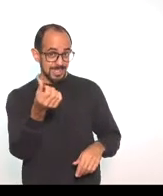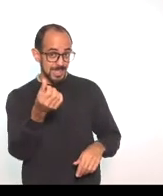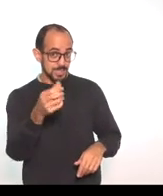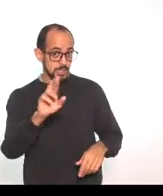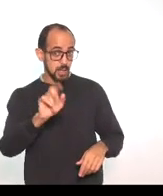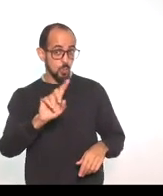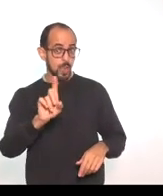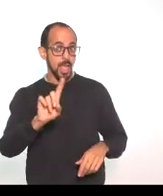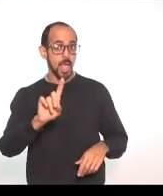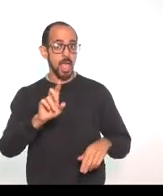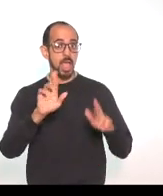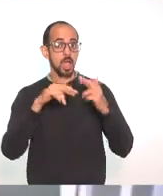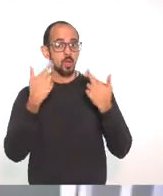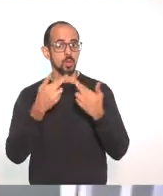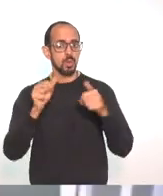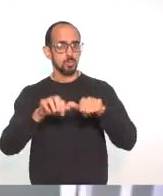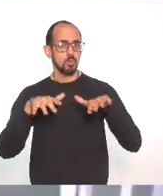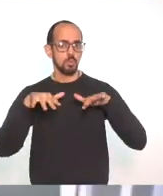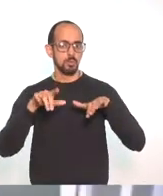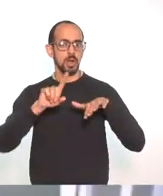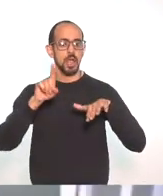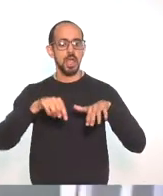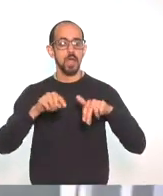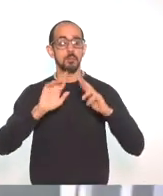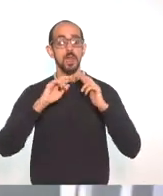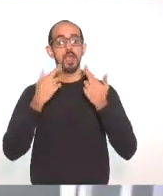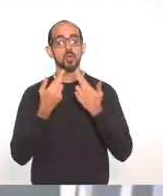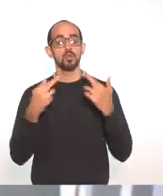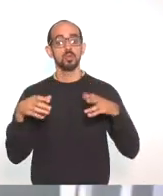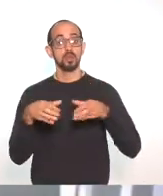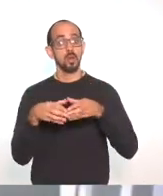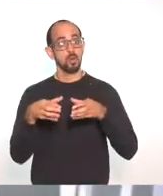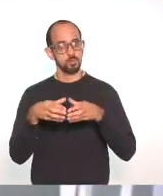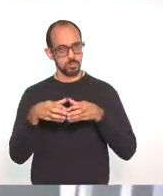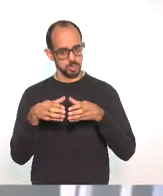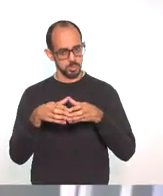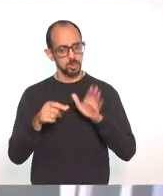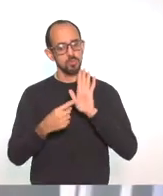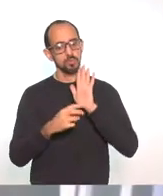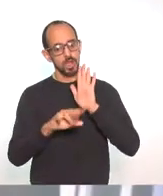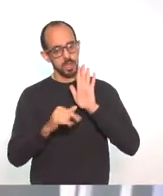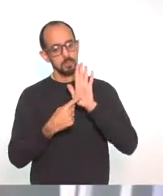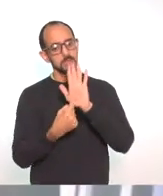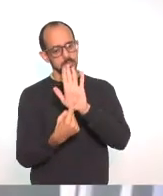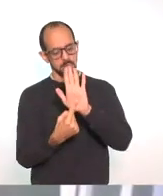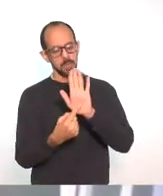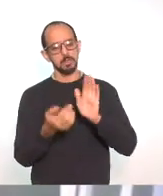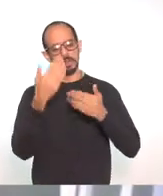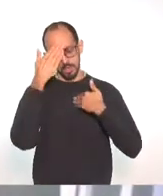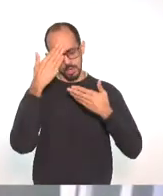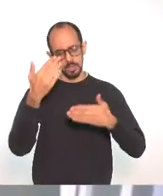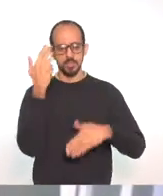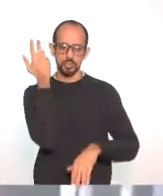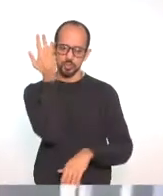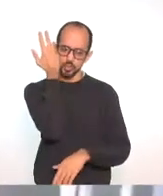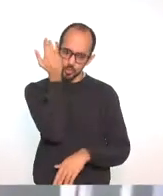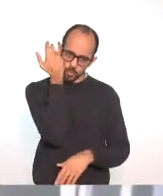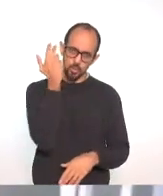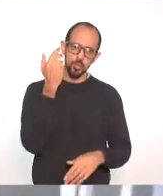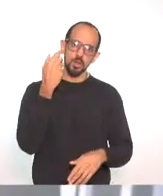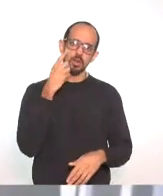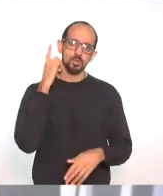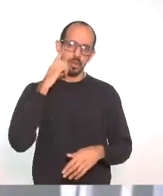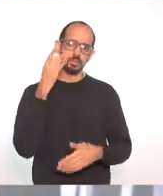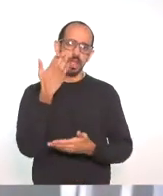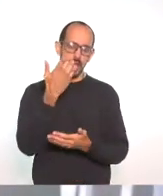uma reunião da comissão convidando o Instituto Metrópole para fazer apresentação que Eu mencionei Mas agradeço muito a Deus para ele arrumar que aliás